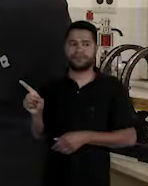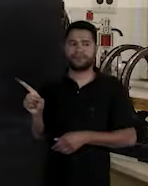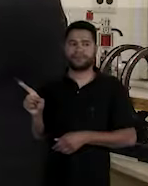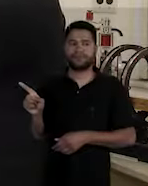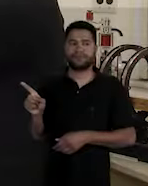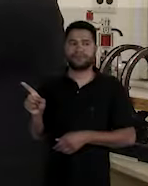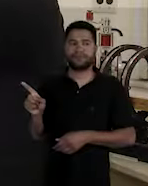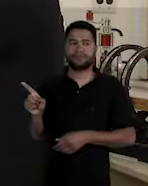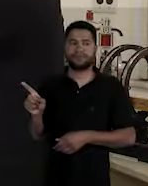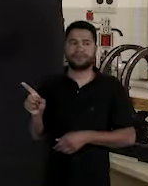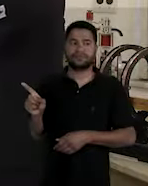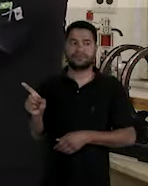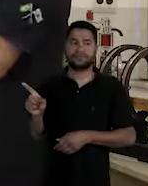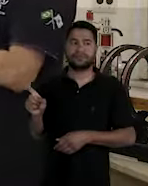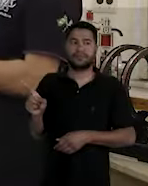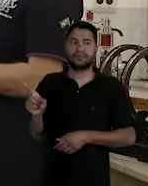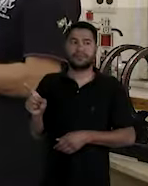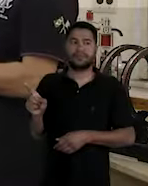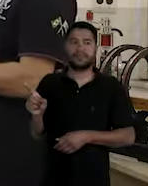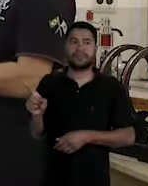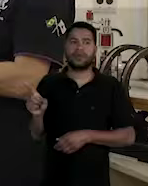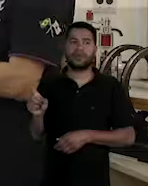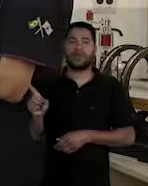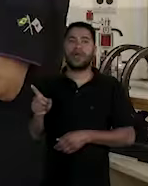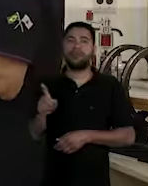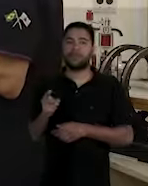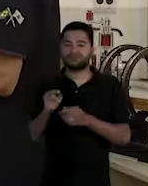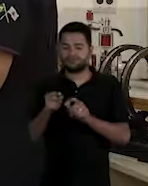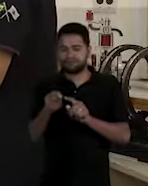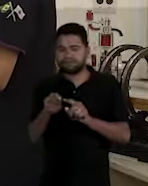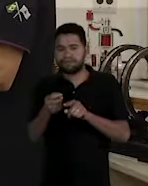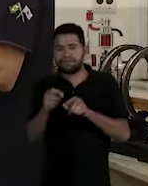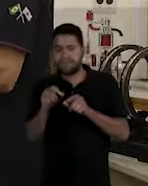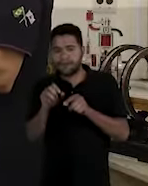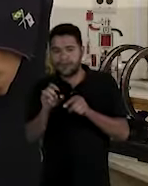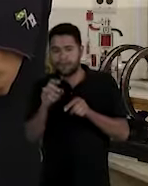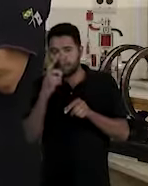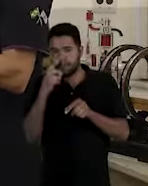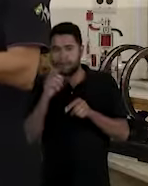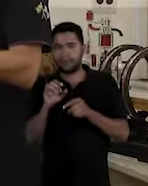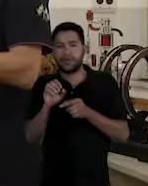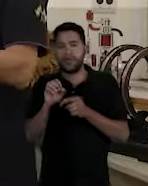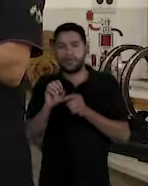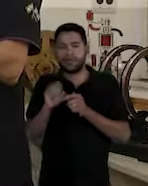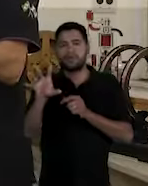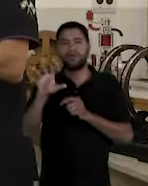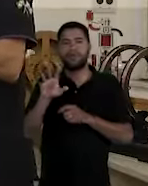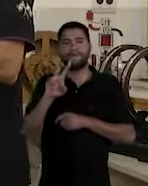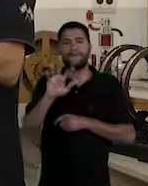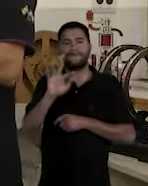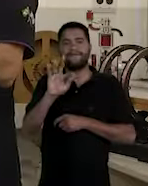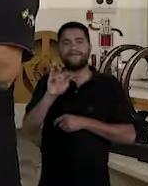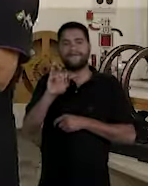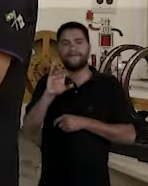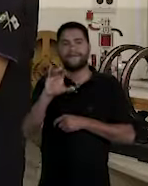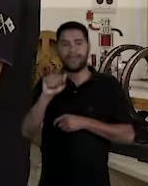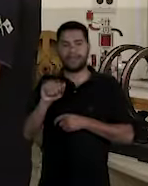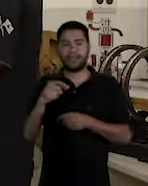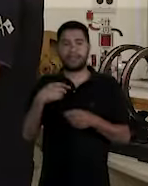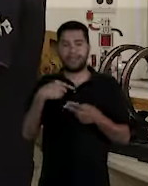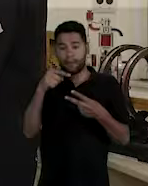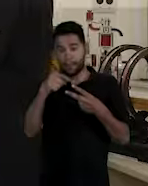dentro, ela vai então disparar a faísca. Ora, se eu tenho combustível, comburente